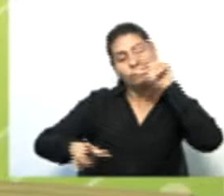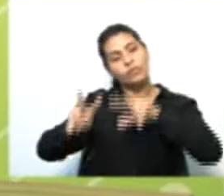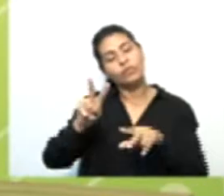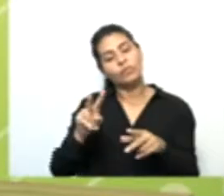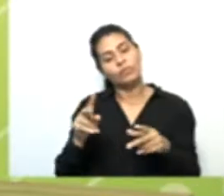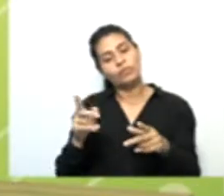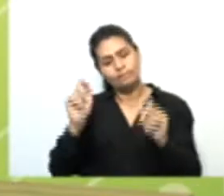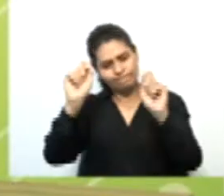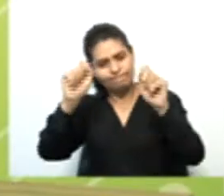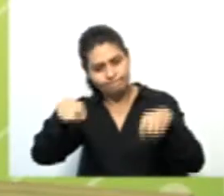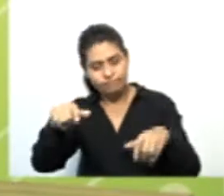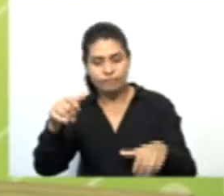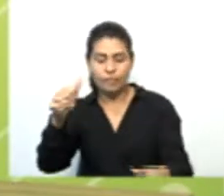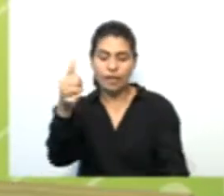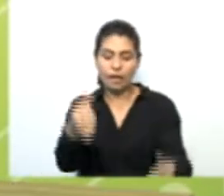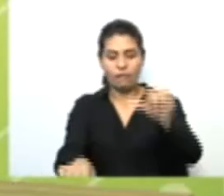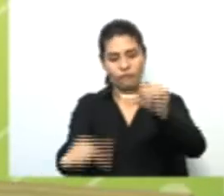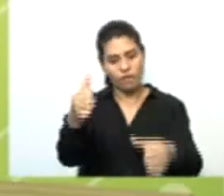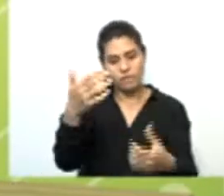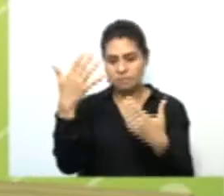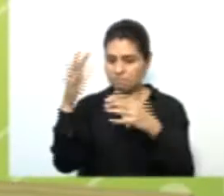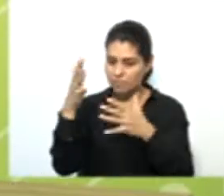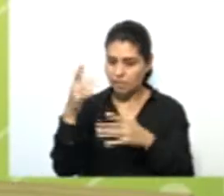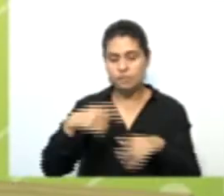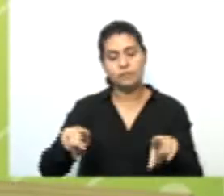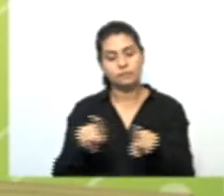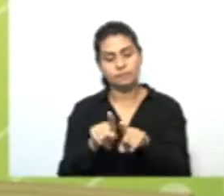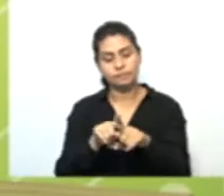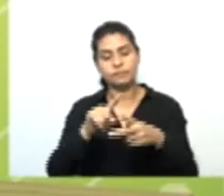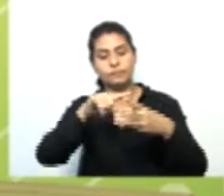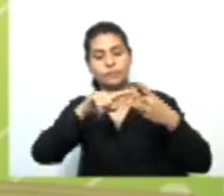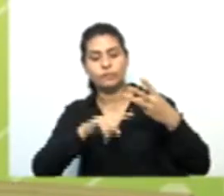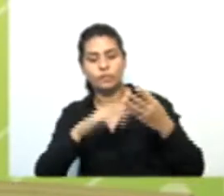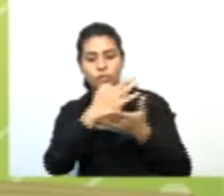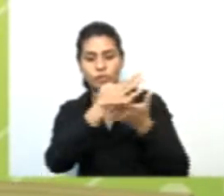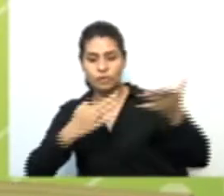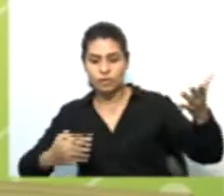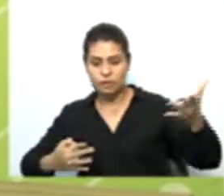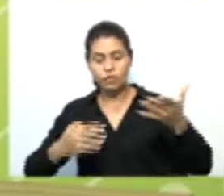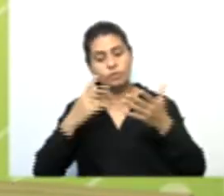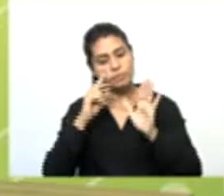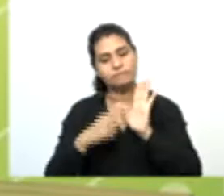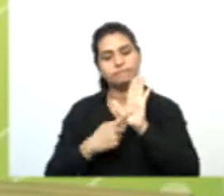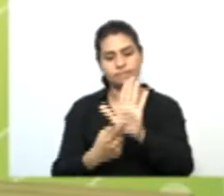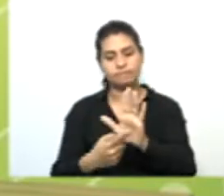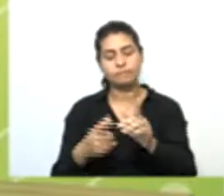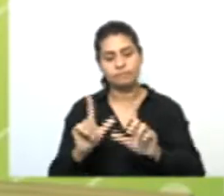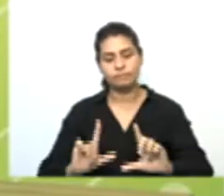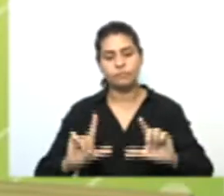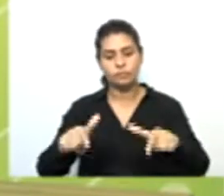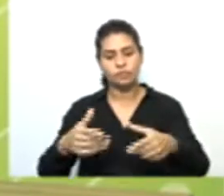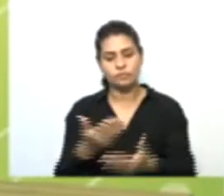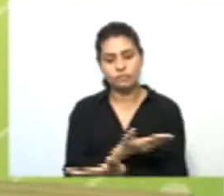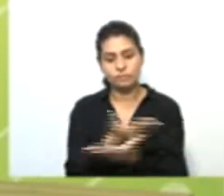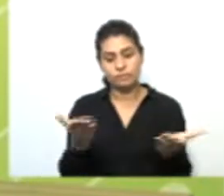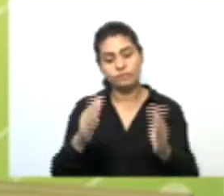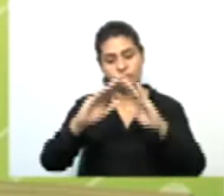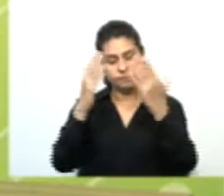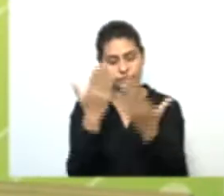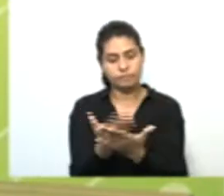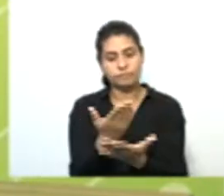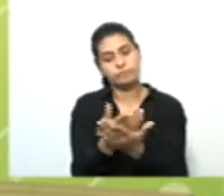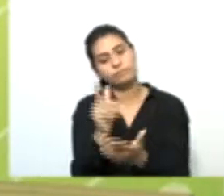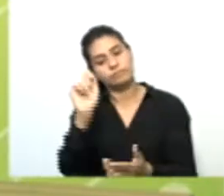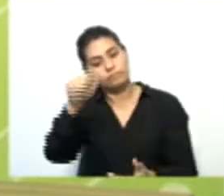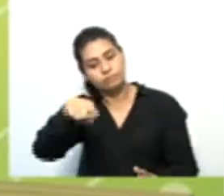de vocês e parabenizando. Então eu vou ler o texto do certificado que eu tenho aqui para entregar para 3 escolas que